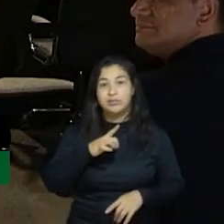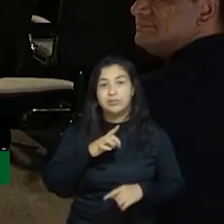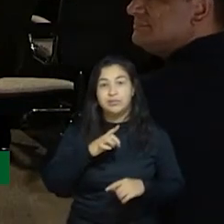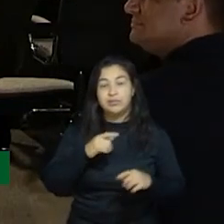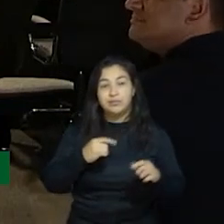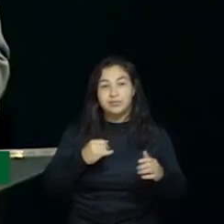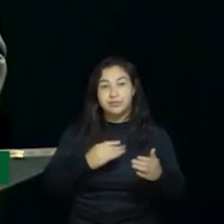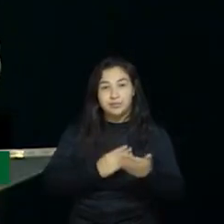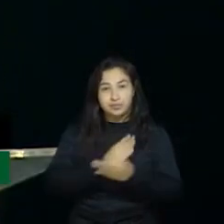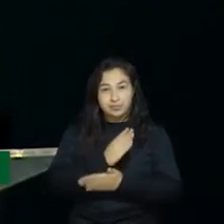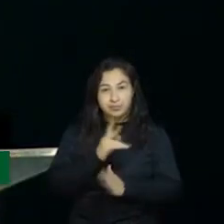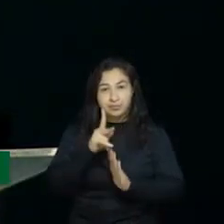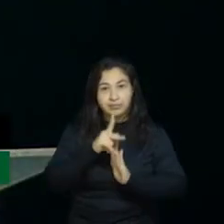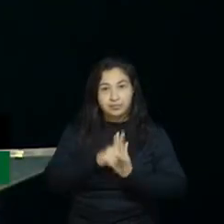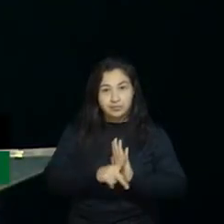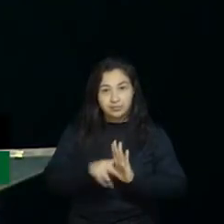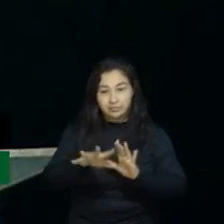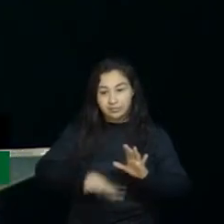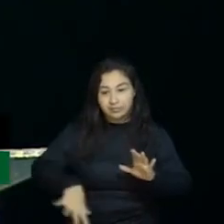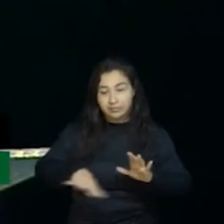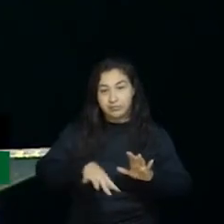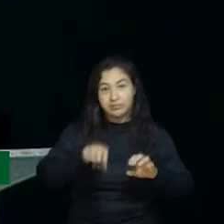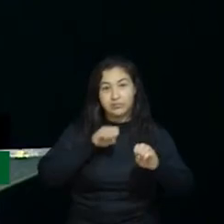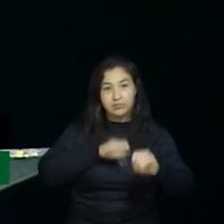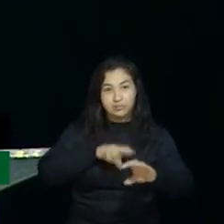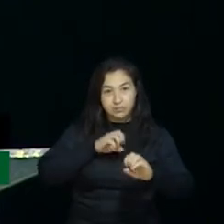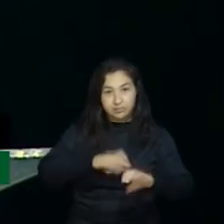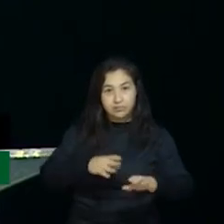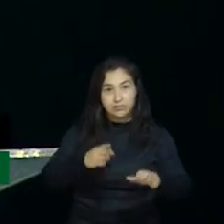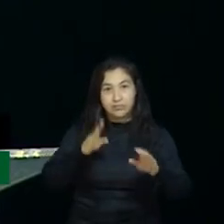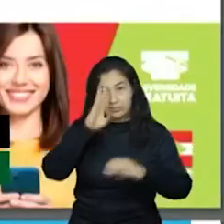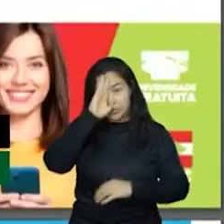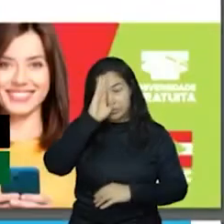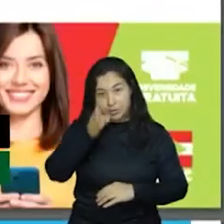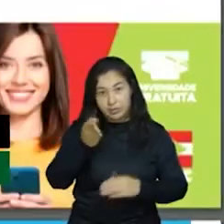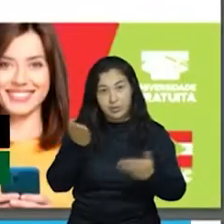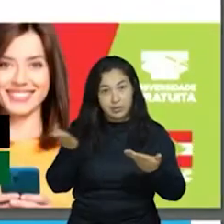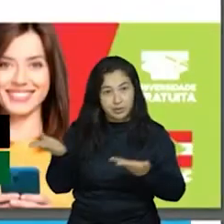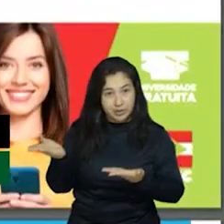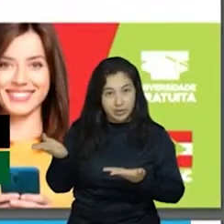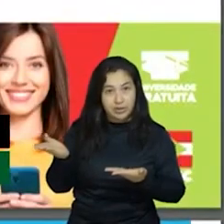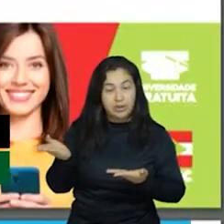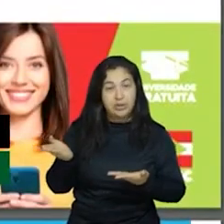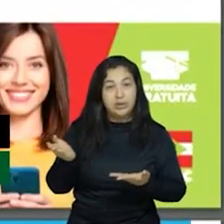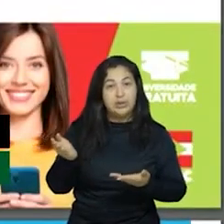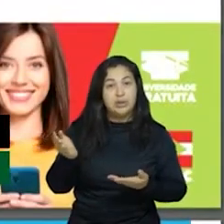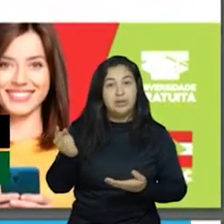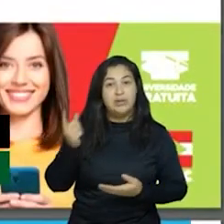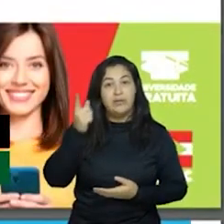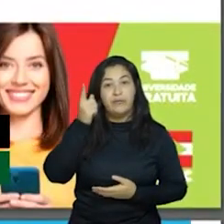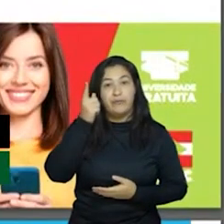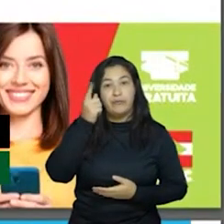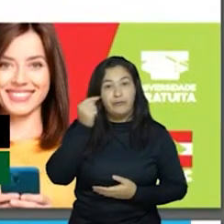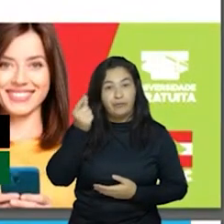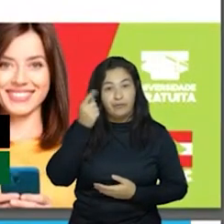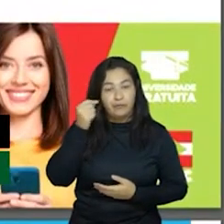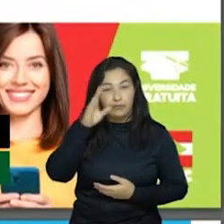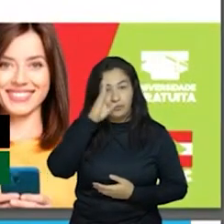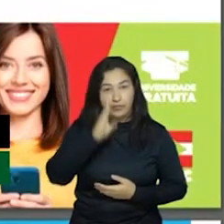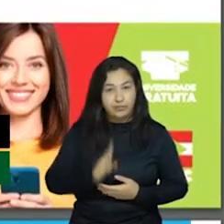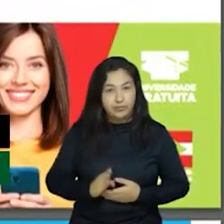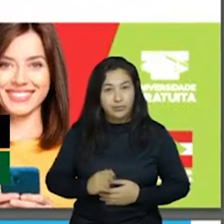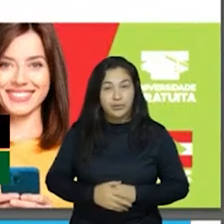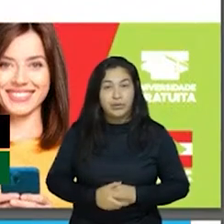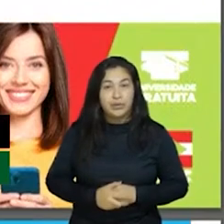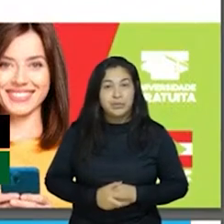aprovado projetos na educação e esse em especial, né, do programa Universidade Gratuita. Só no segundo semestre de